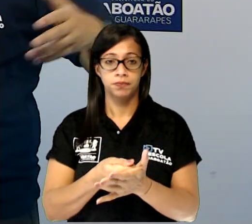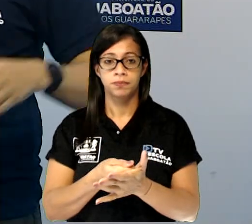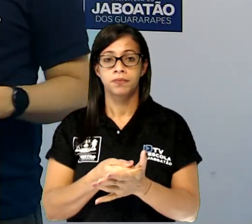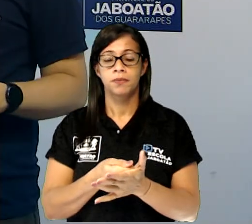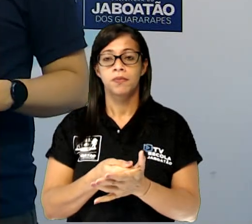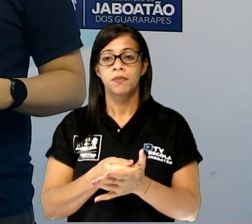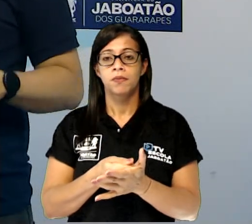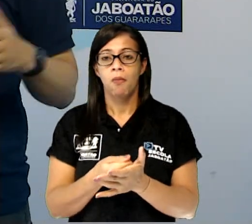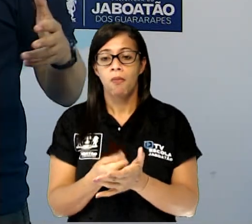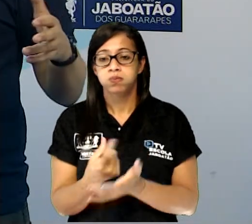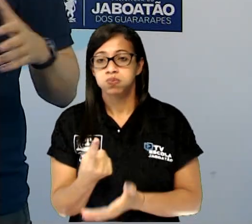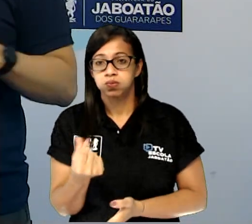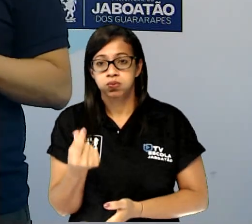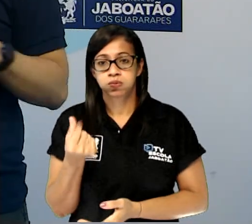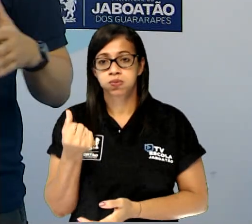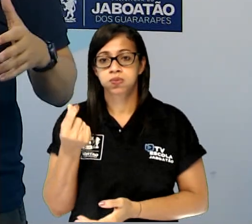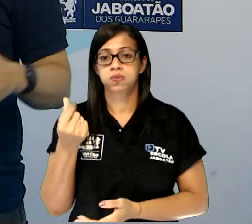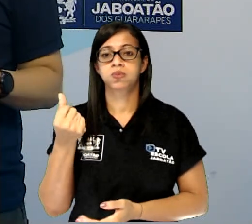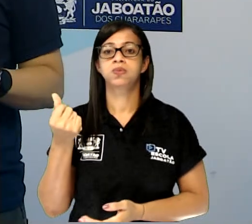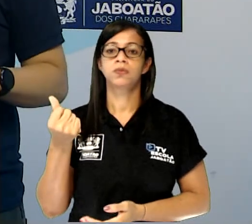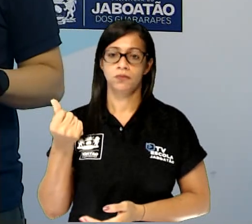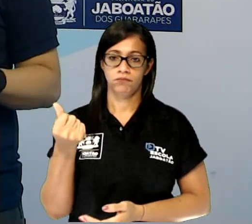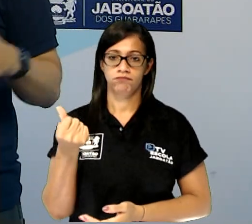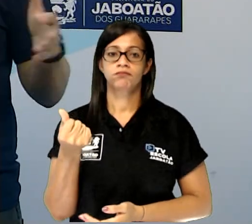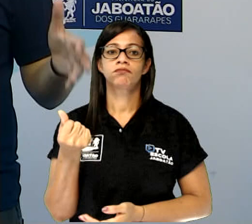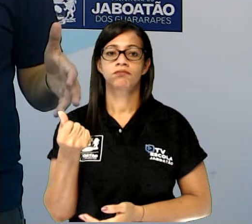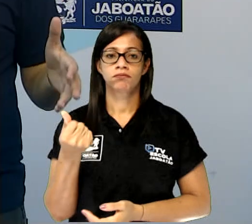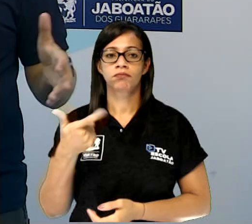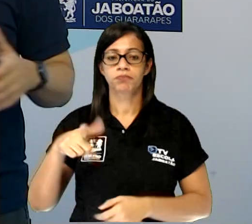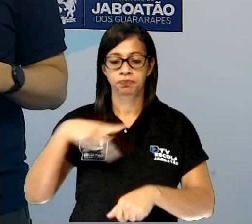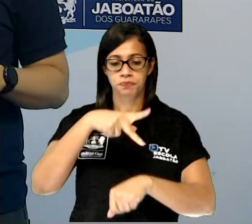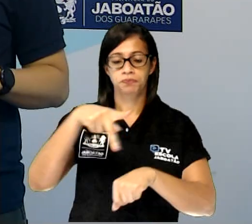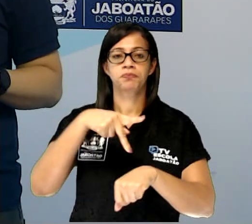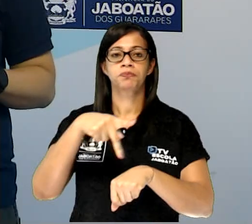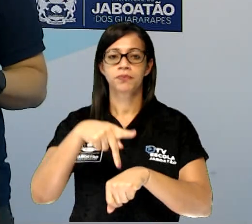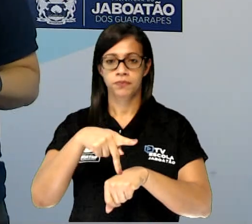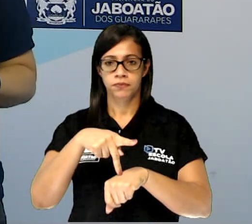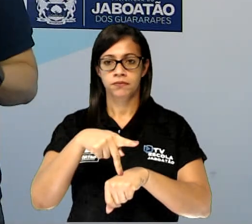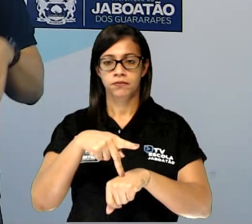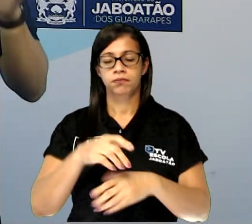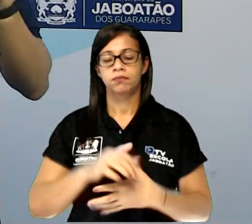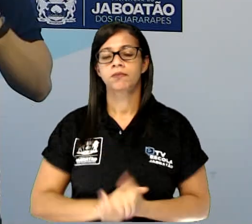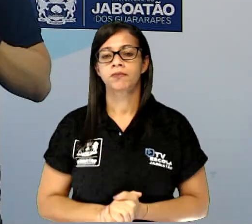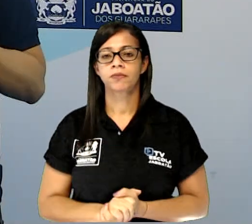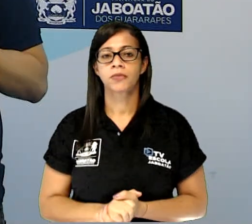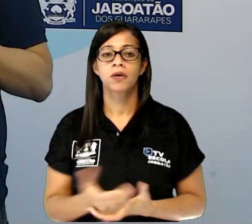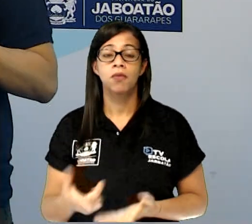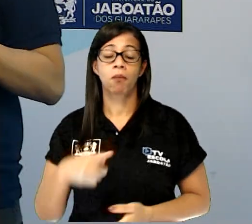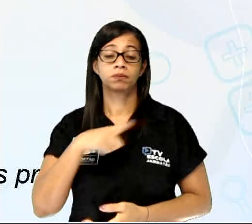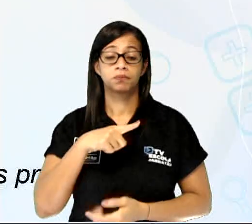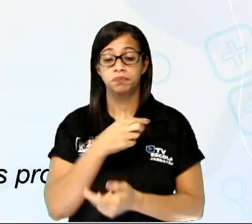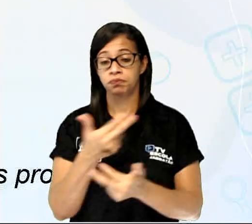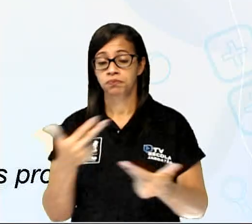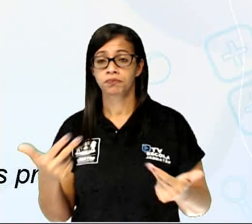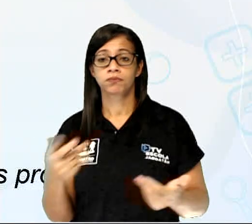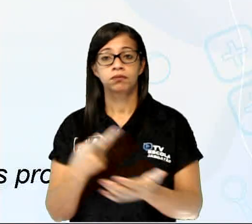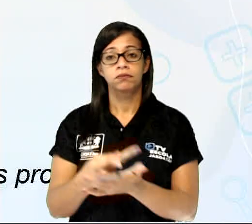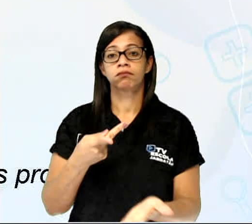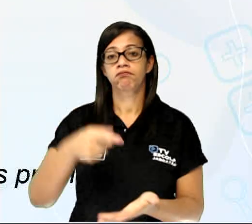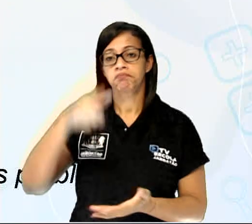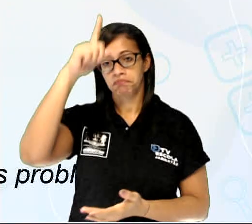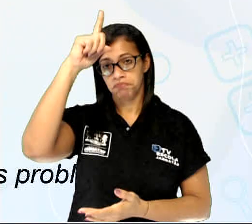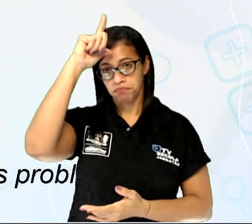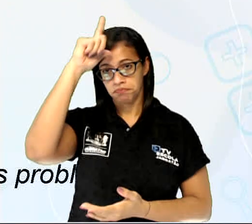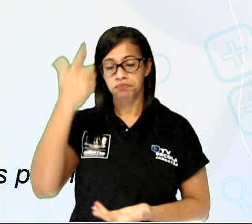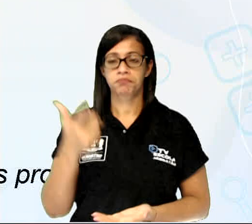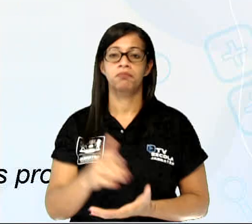outras trouxeram uma série de consequências para a economia alemã. Entre essas consequências a gente traz uma